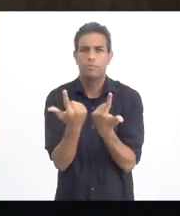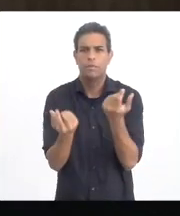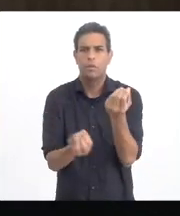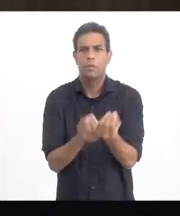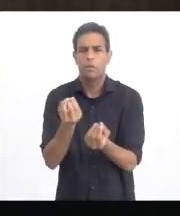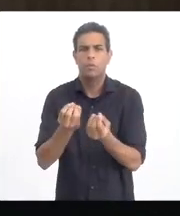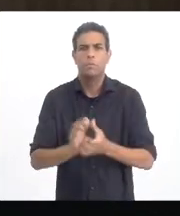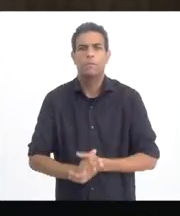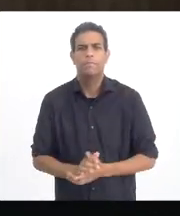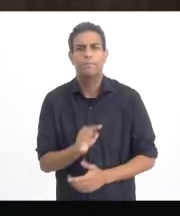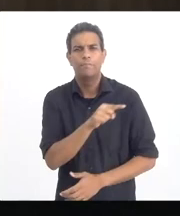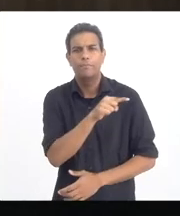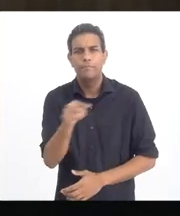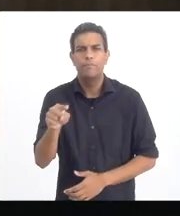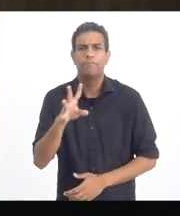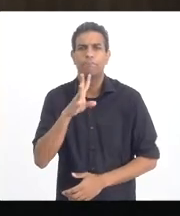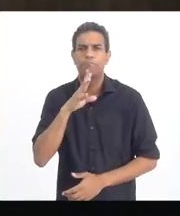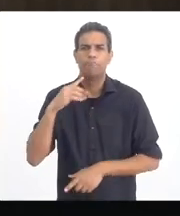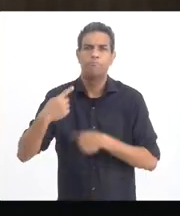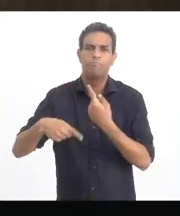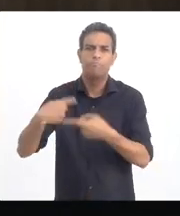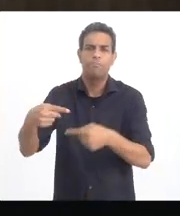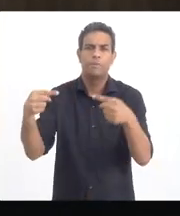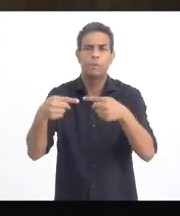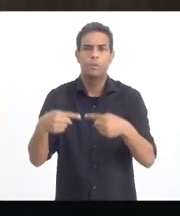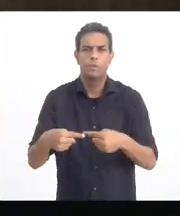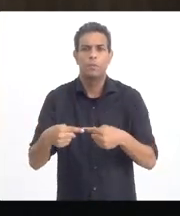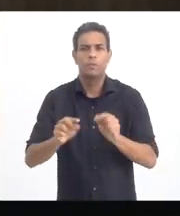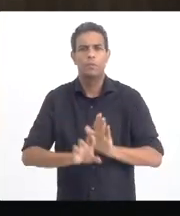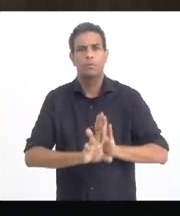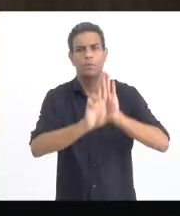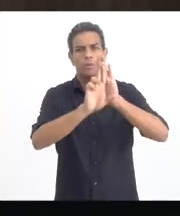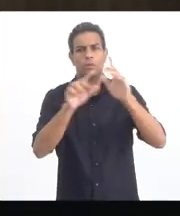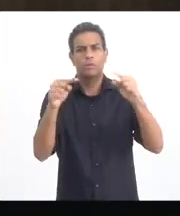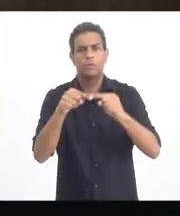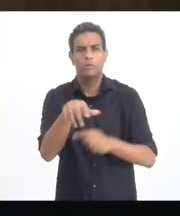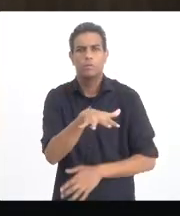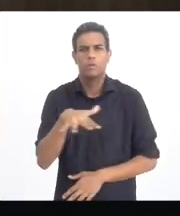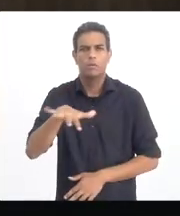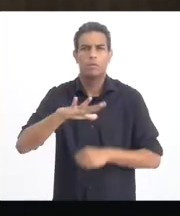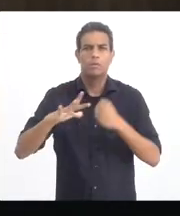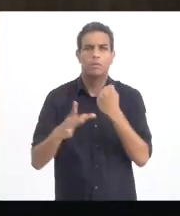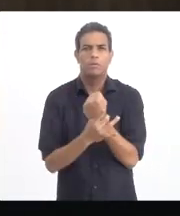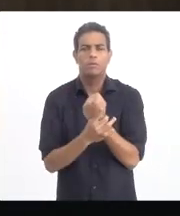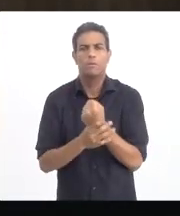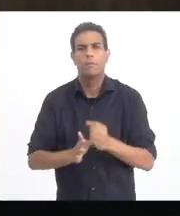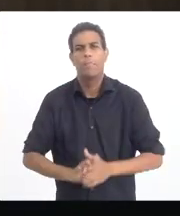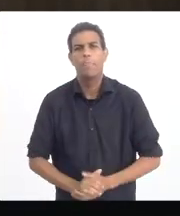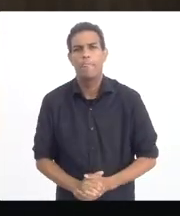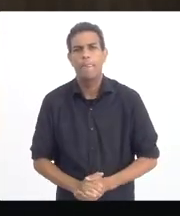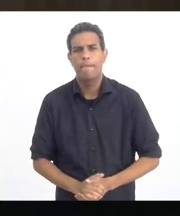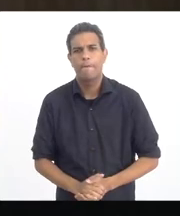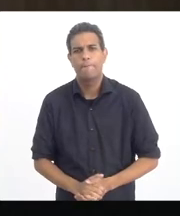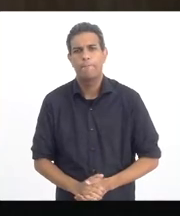até porque na história desta Casa nunca tivemos tantos representantes da área de segurança pública como agora.